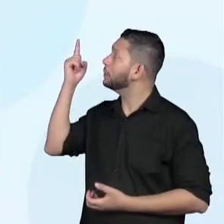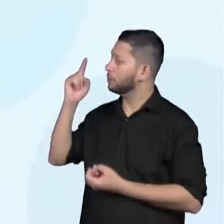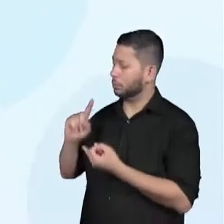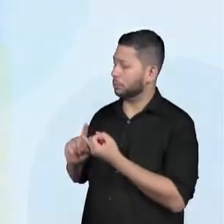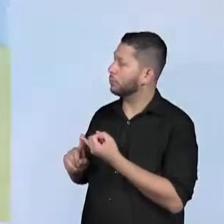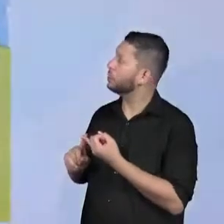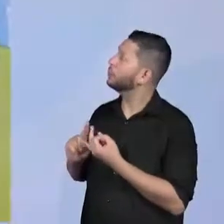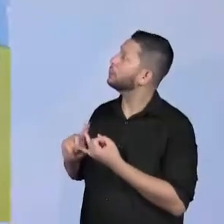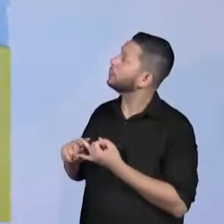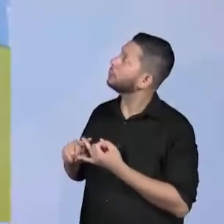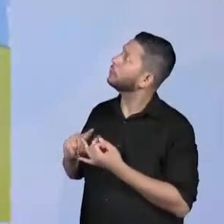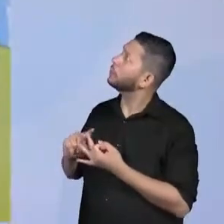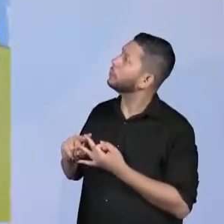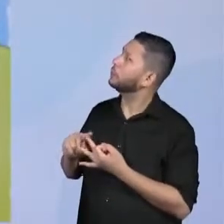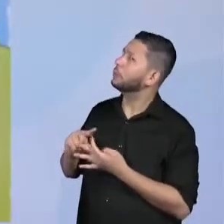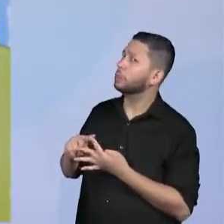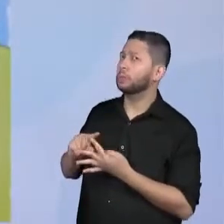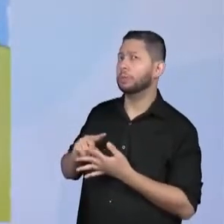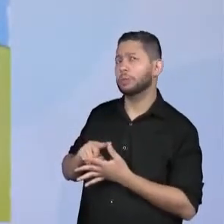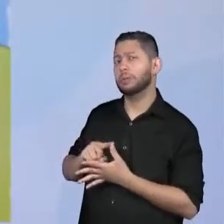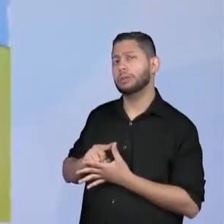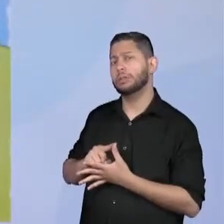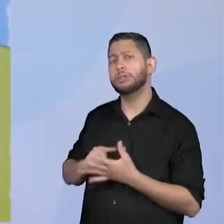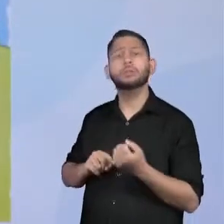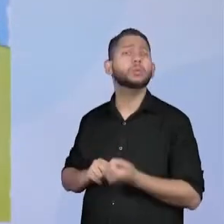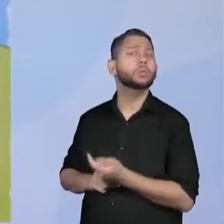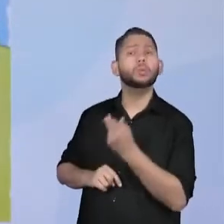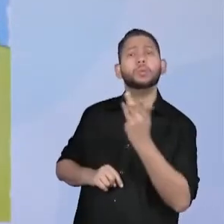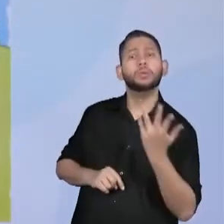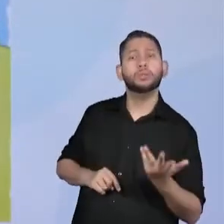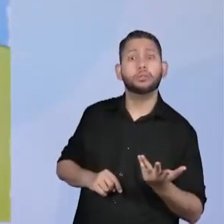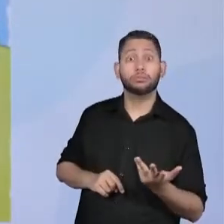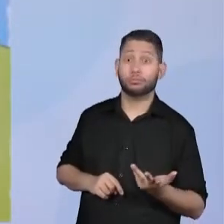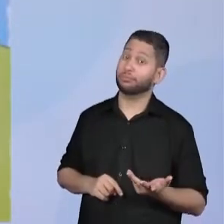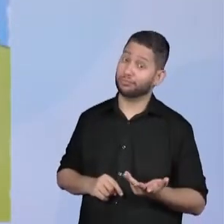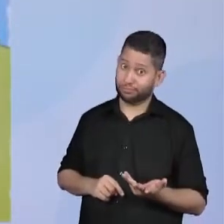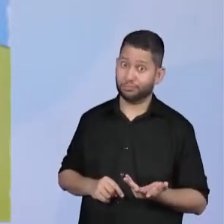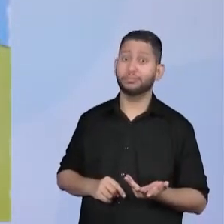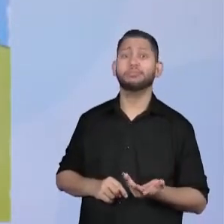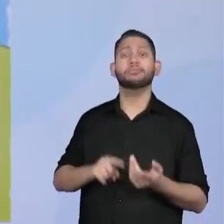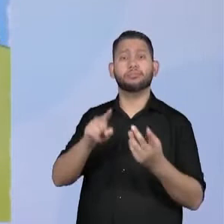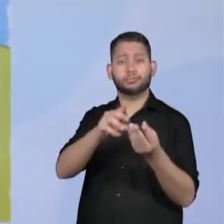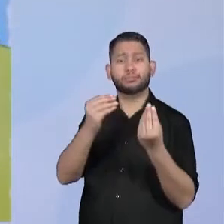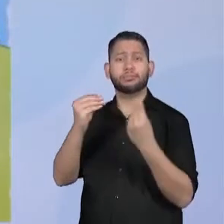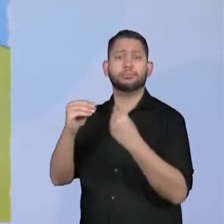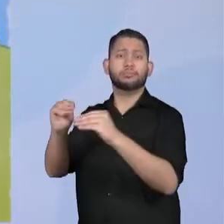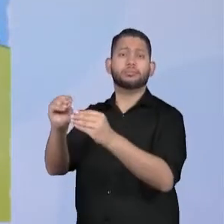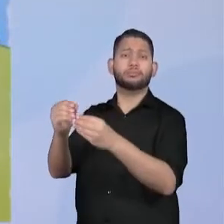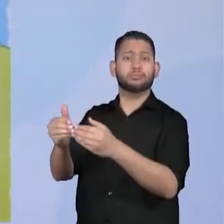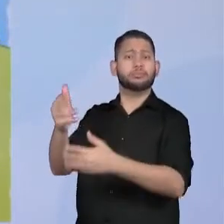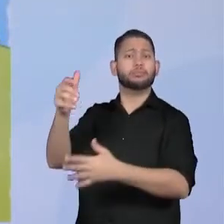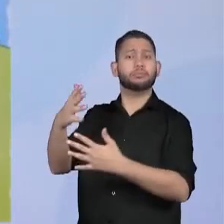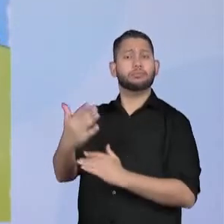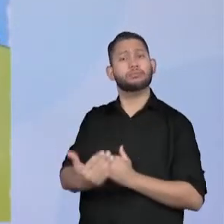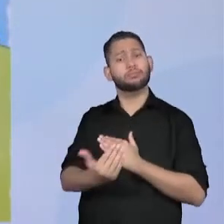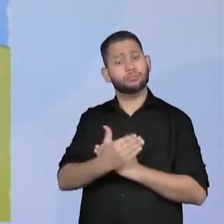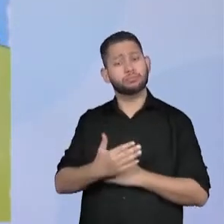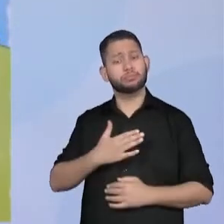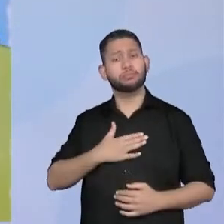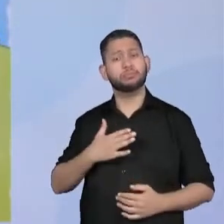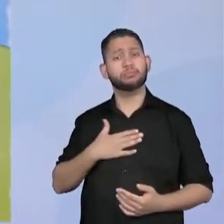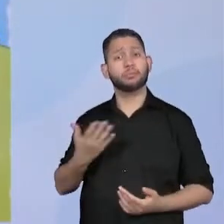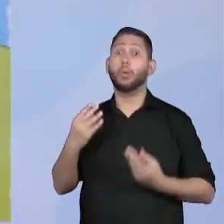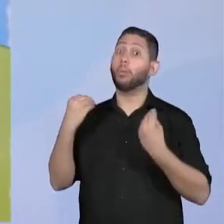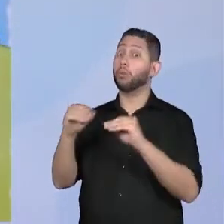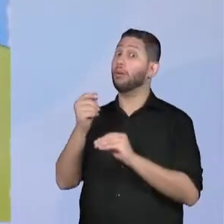nessa imagem? Enquanto eu descrevo a imagem para vocês, já vão contando lá os pássaros e escreve aqui no chat para mim in